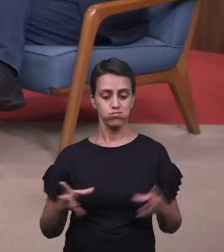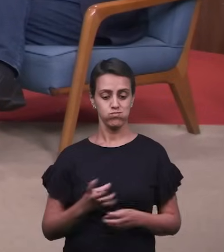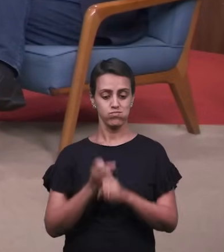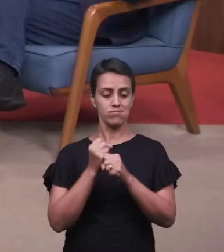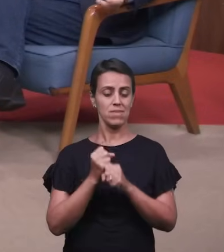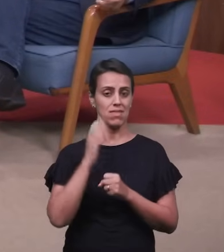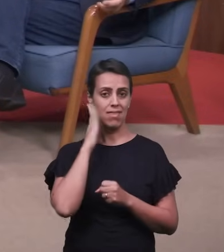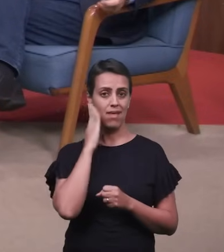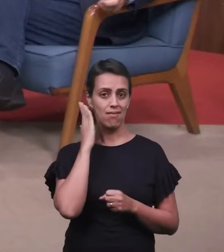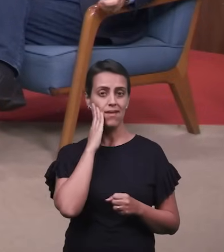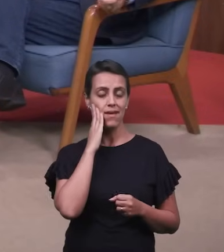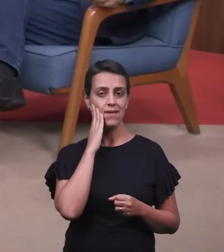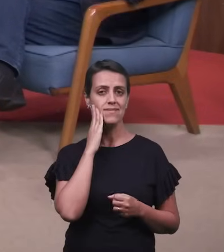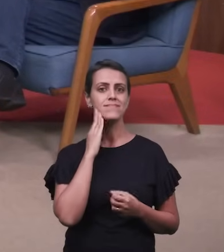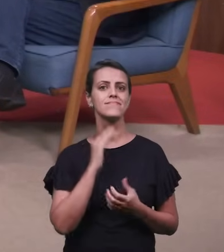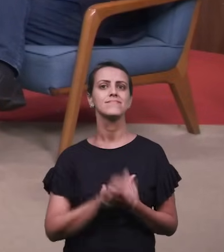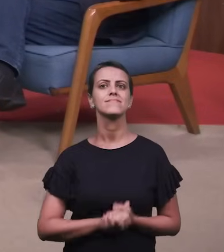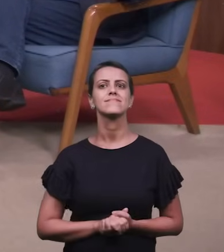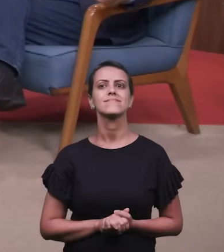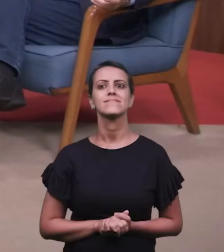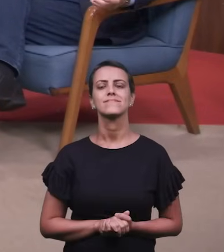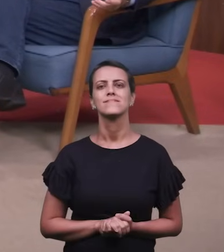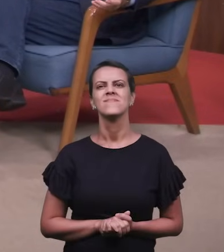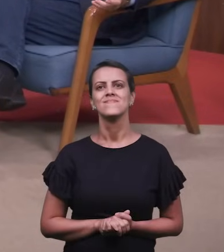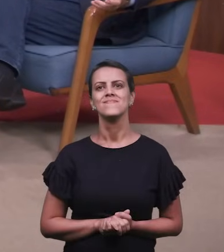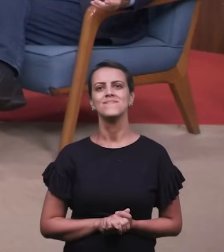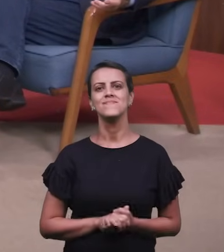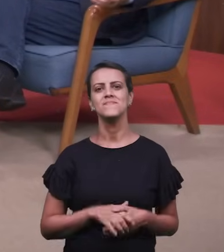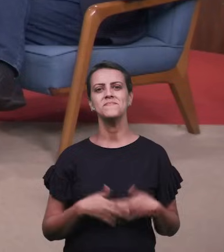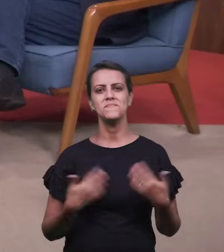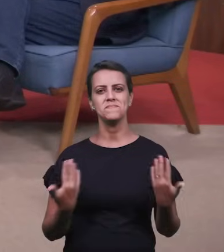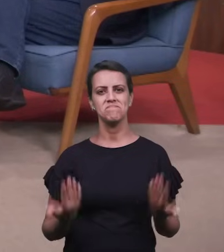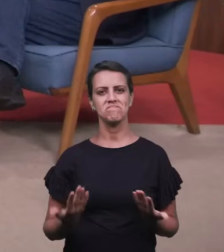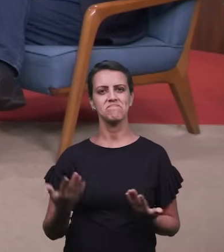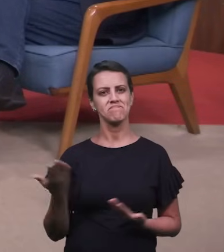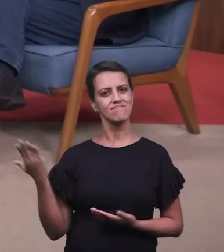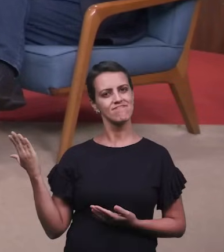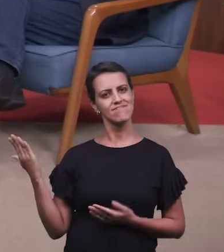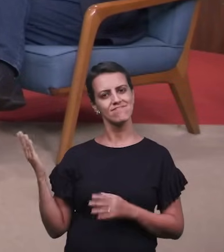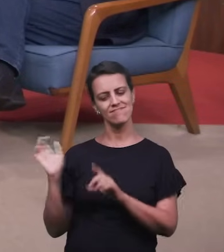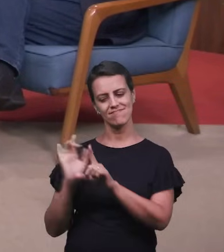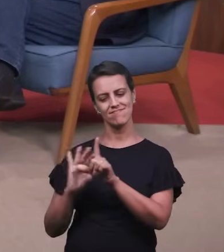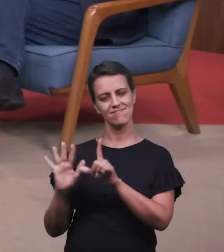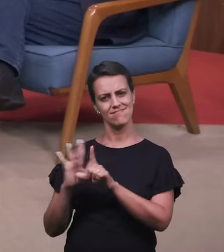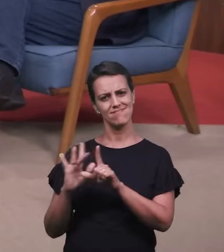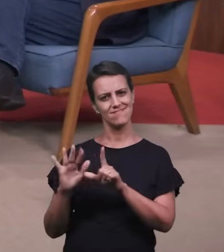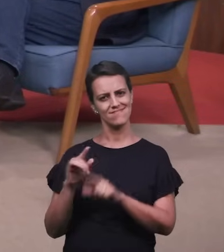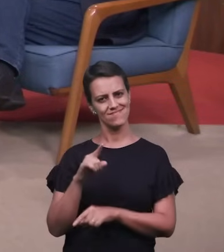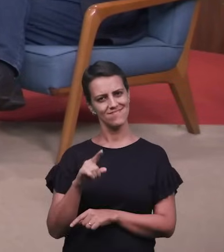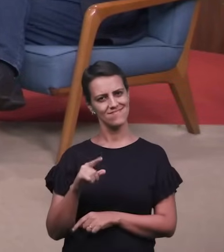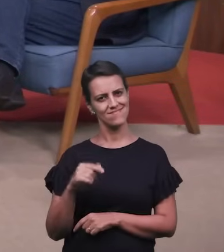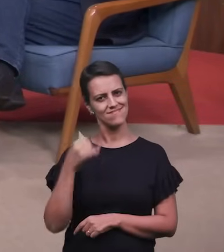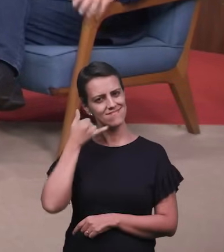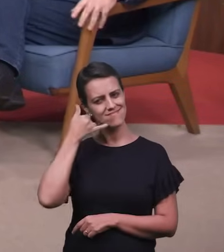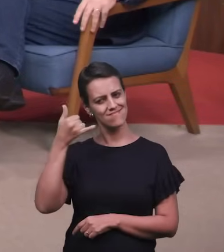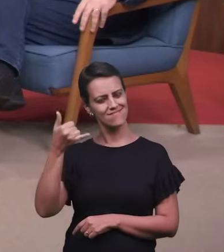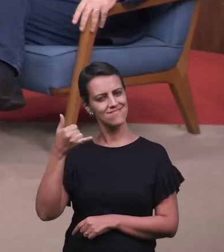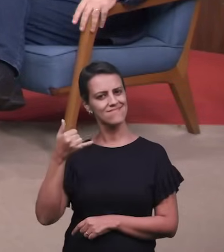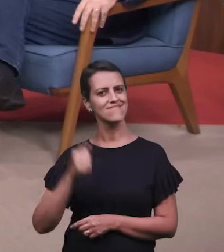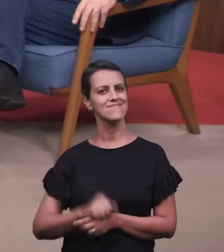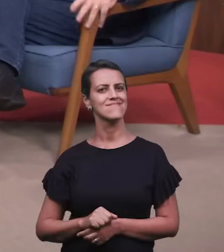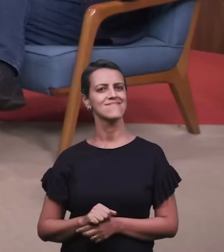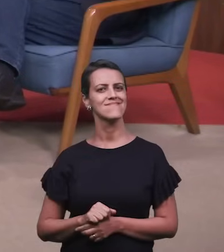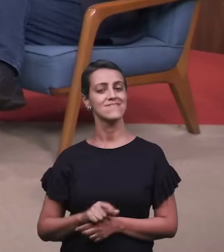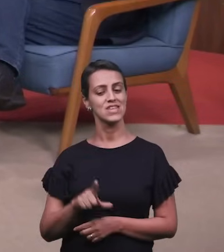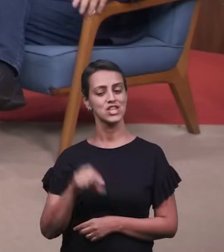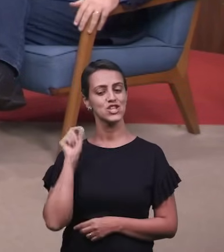fechar essa compreensão de todo o contexto. Bom, tá aí o QR Code, quer participar na semana que vem? Só apontar a câmera